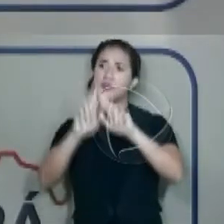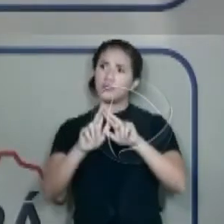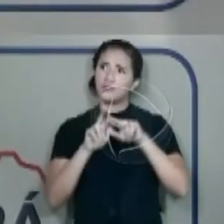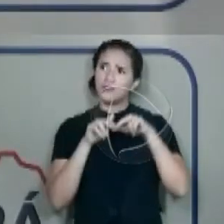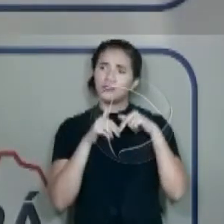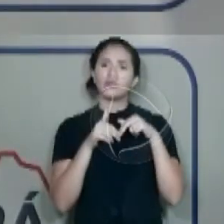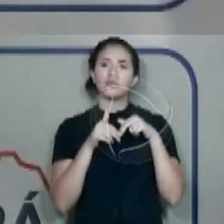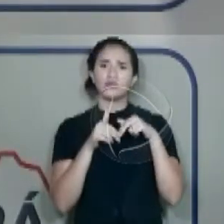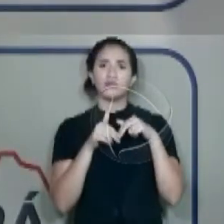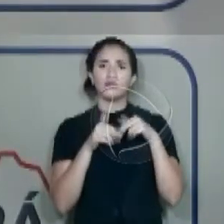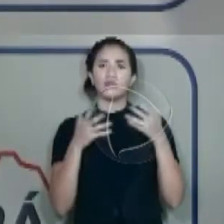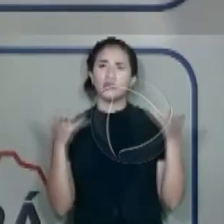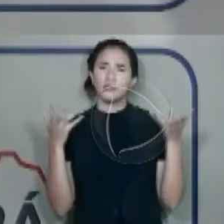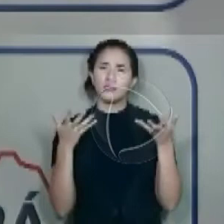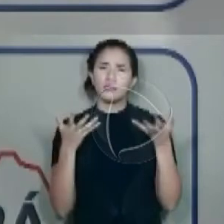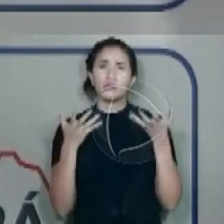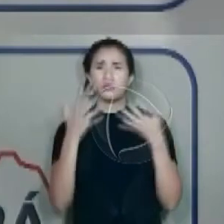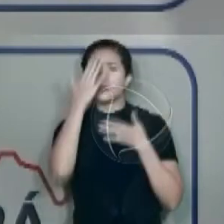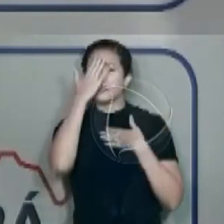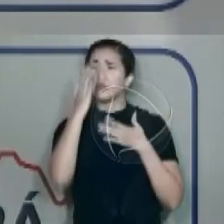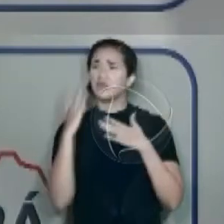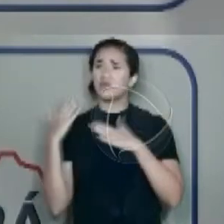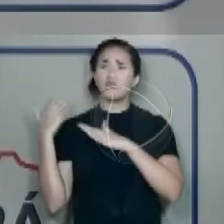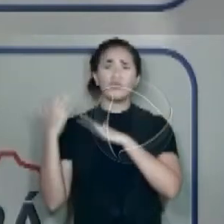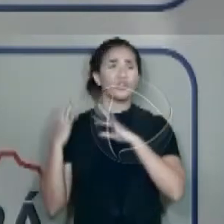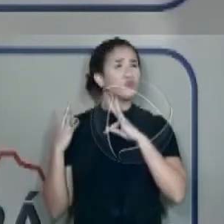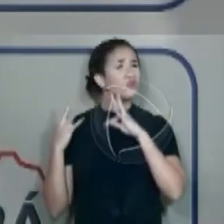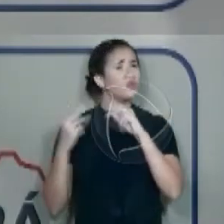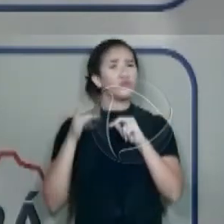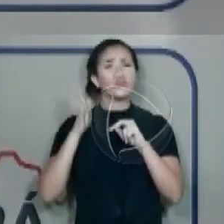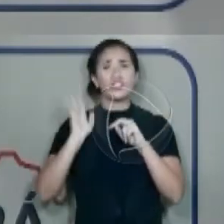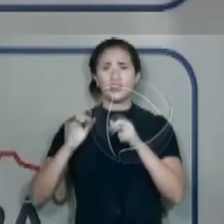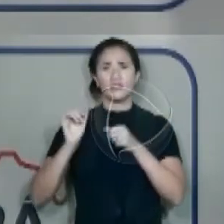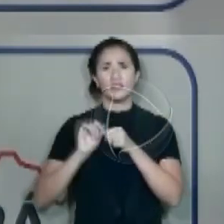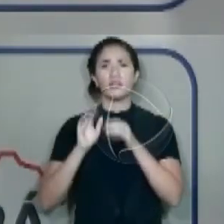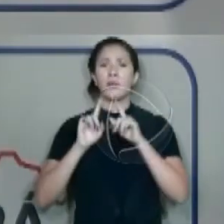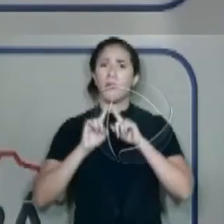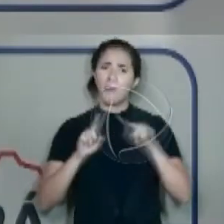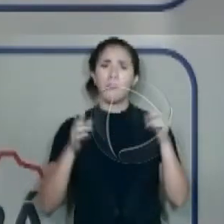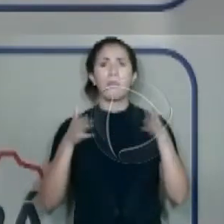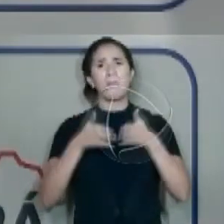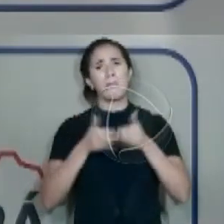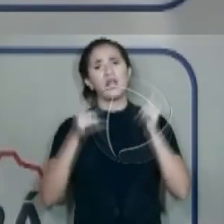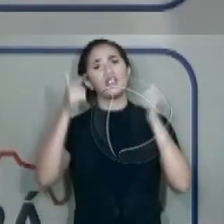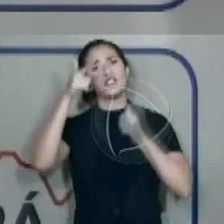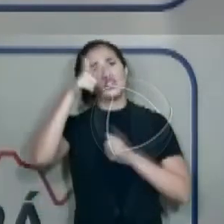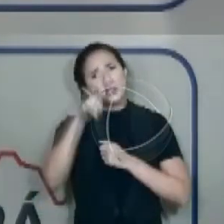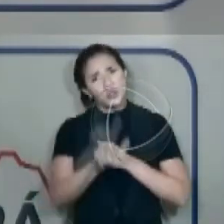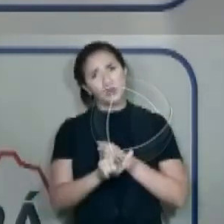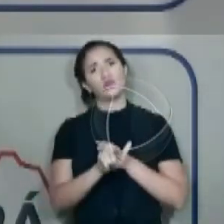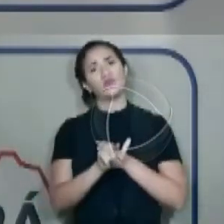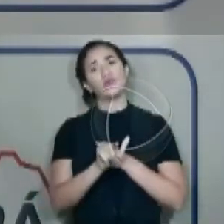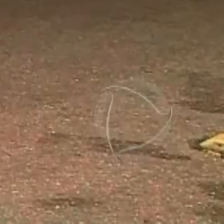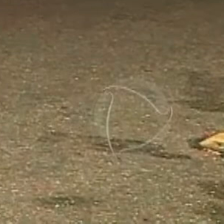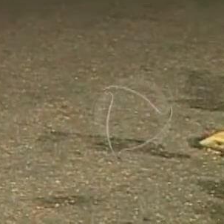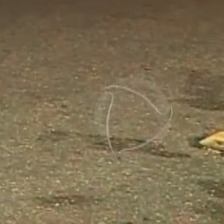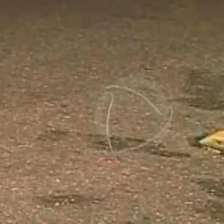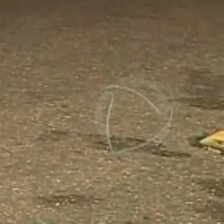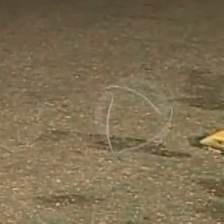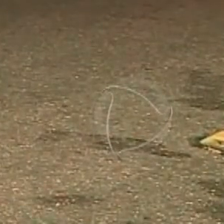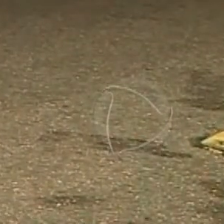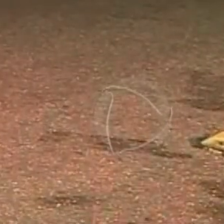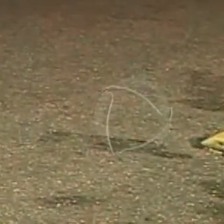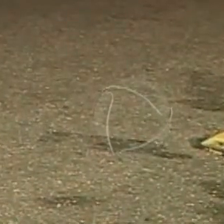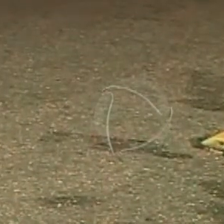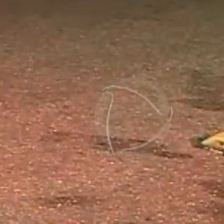ao tempo em que agradeço tudo que já foi feito, mas peço, precisamos de mais um esforço para